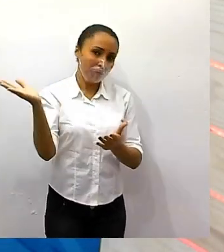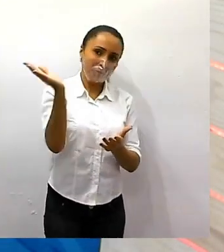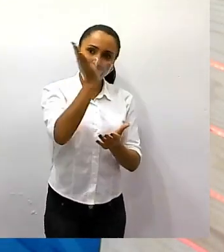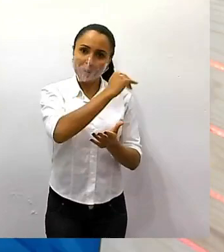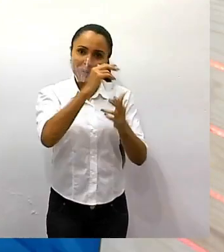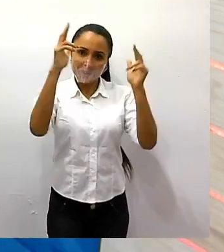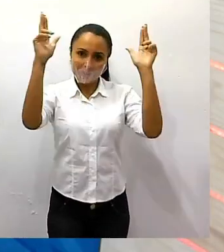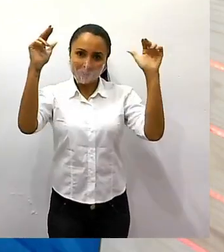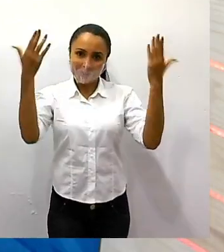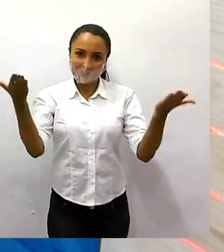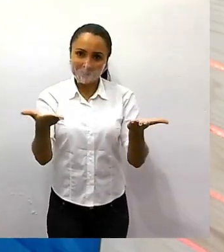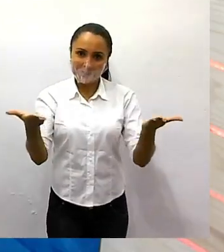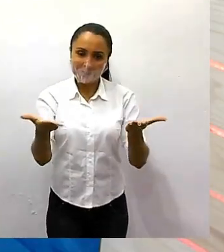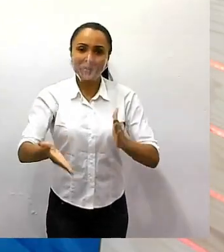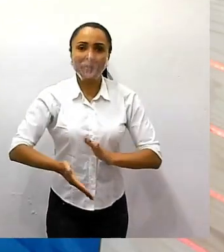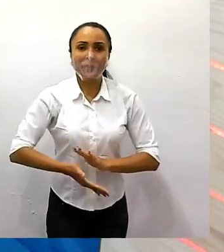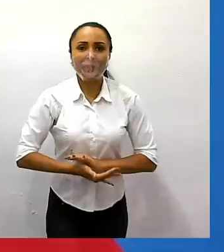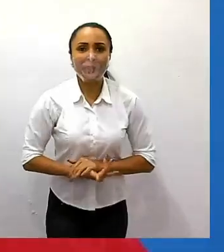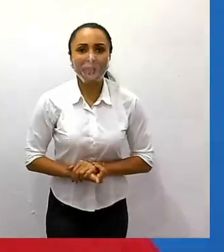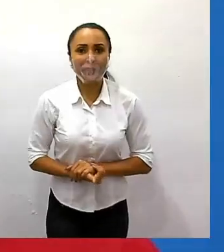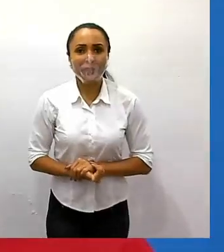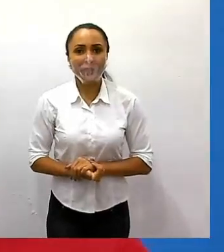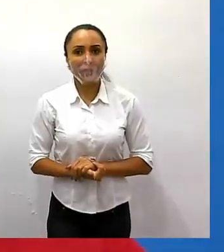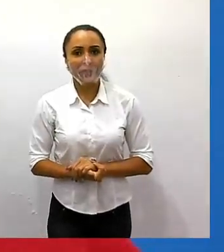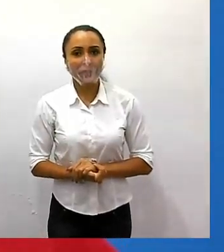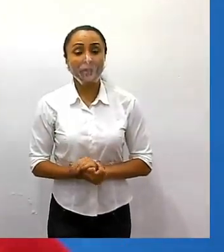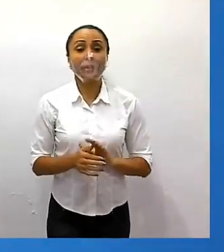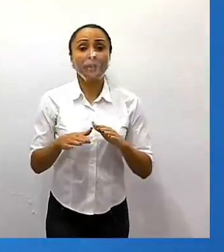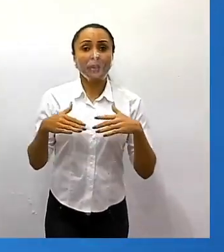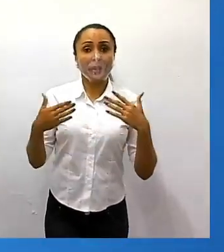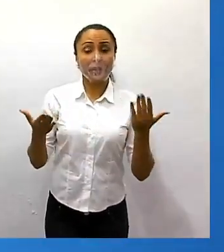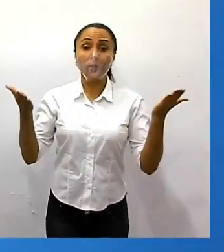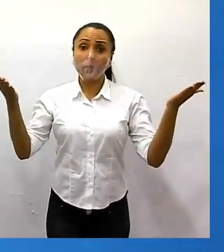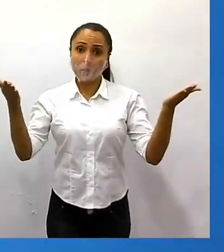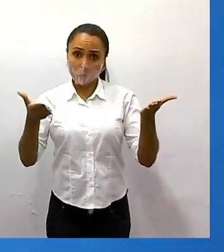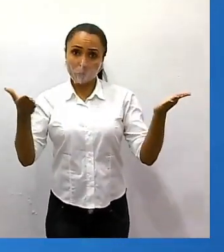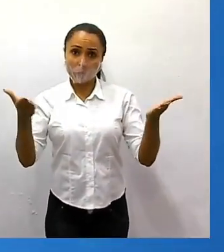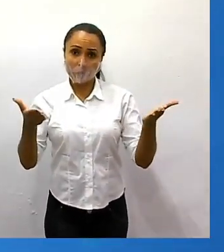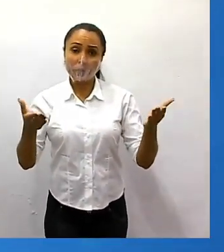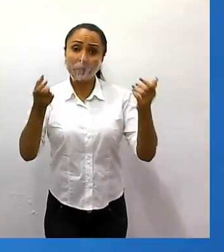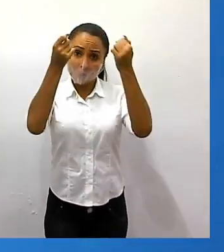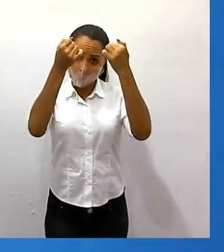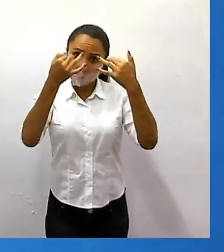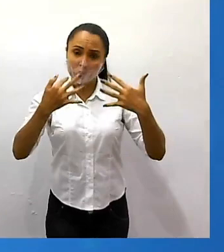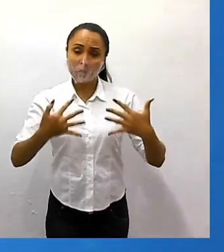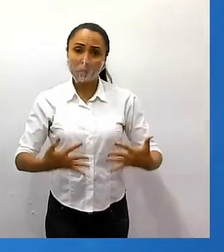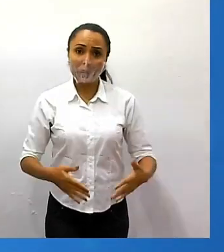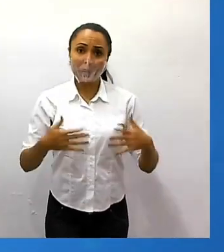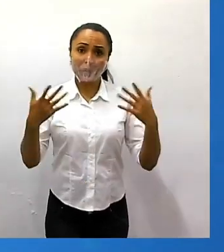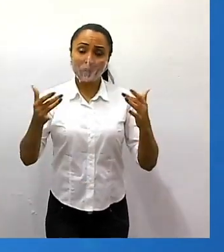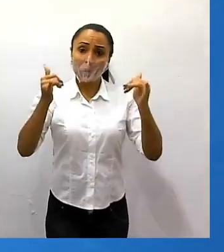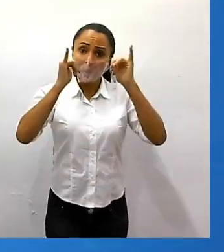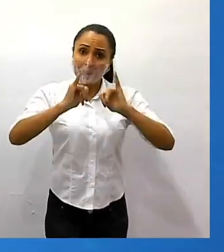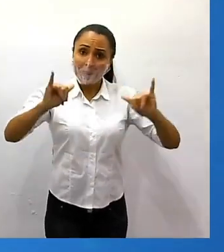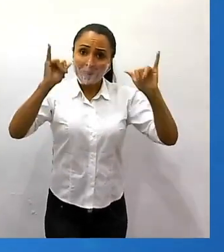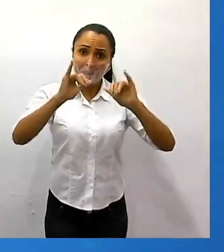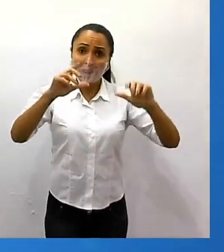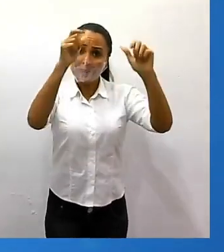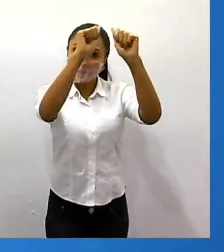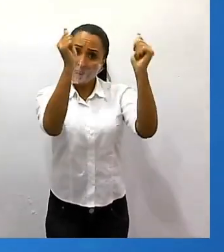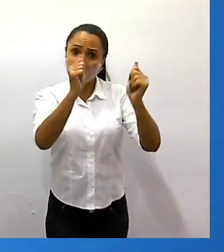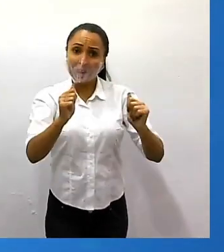nosso conteúdo de hoje? Olha só, hoje a gente vai falar sobre a mídia, a arte e